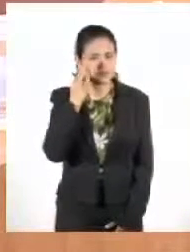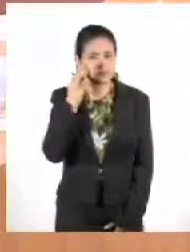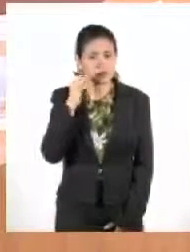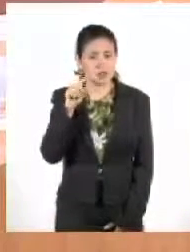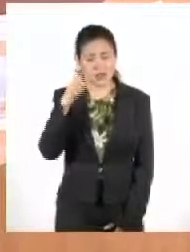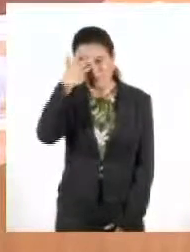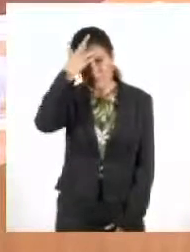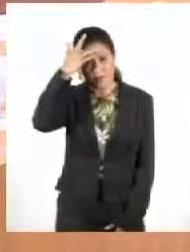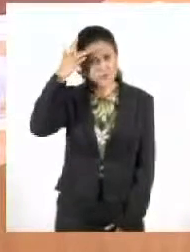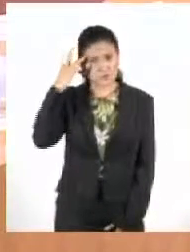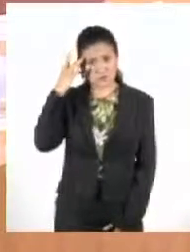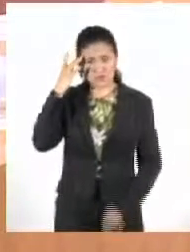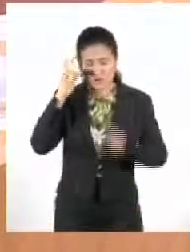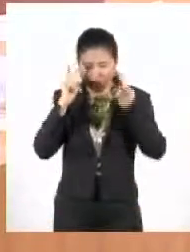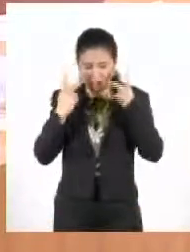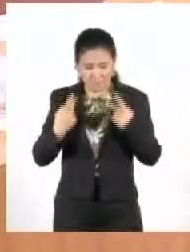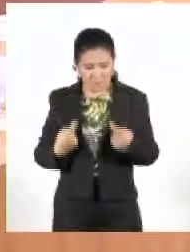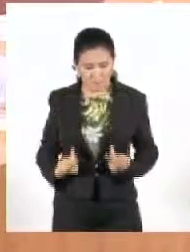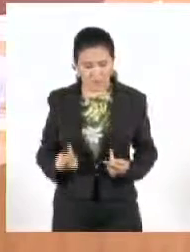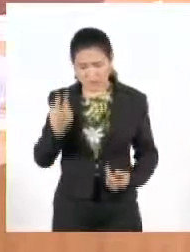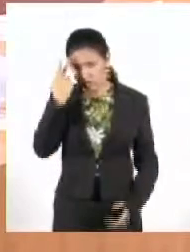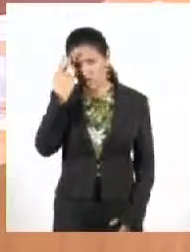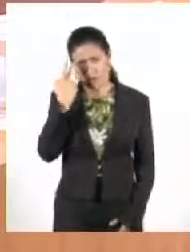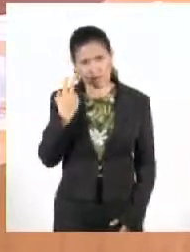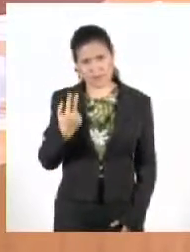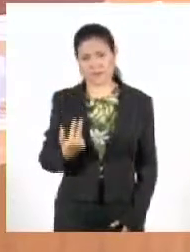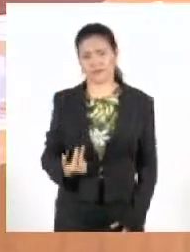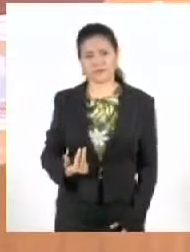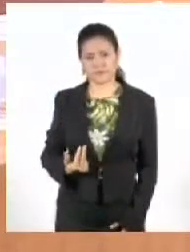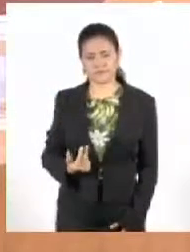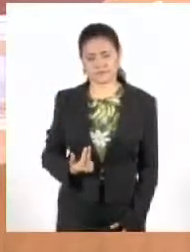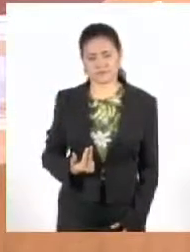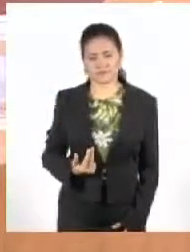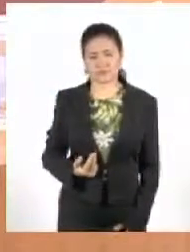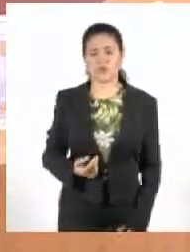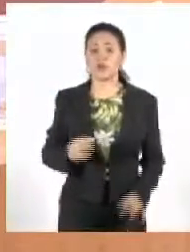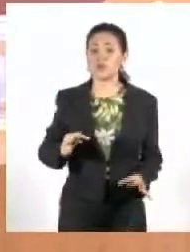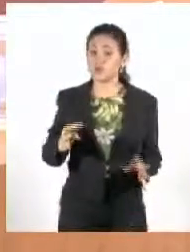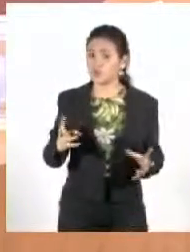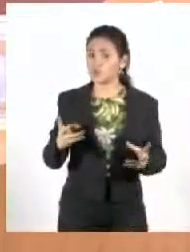é humano e todo ser humano erra.